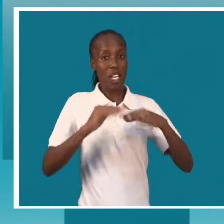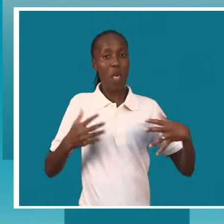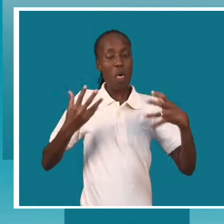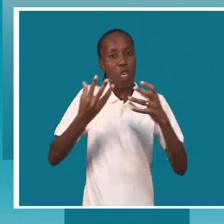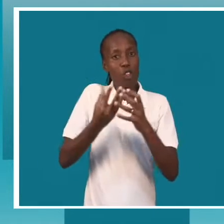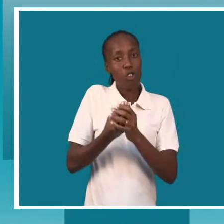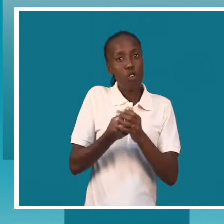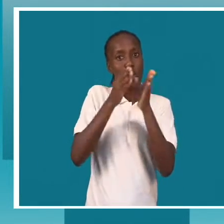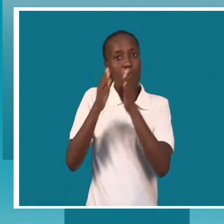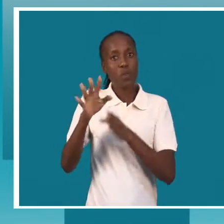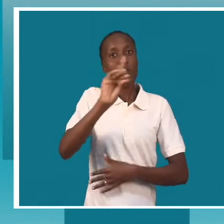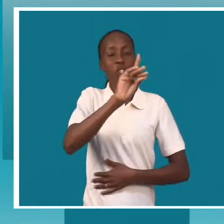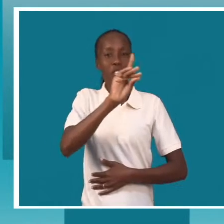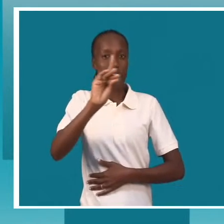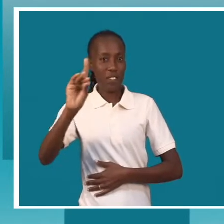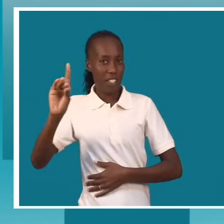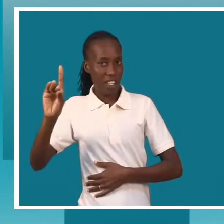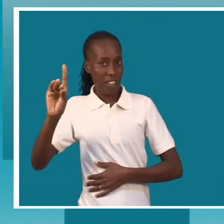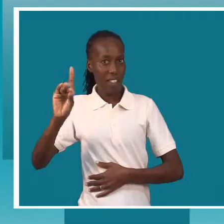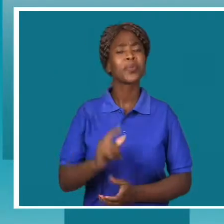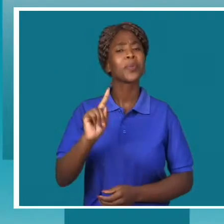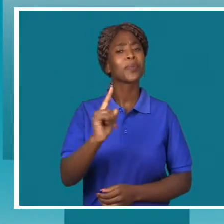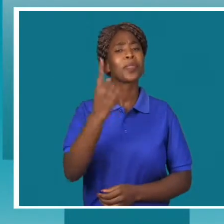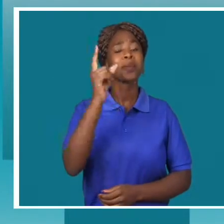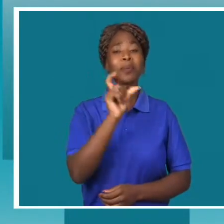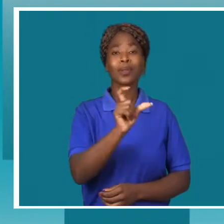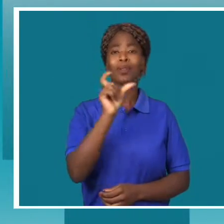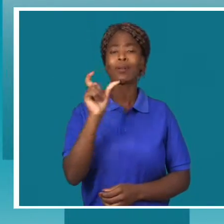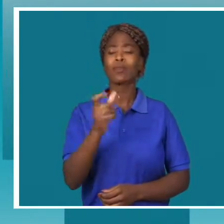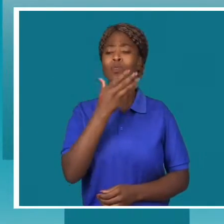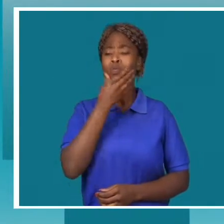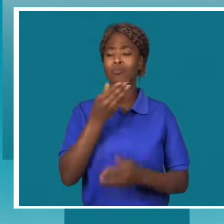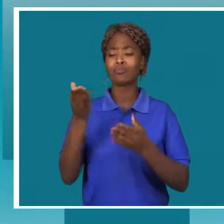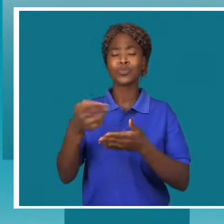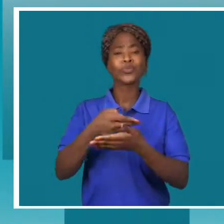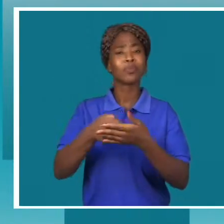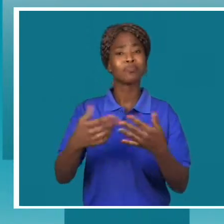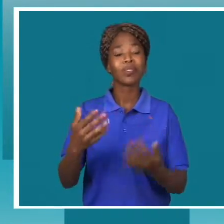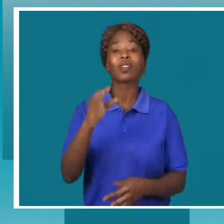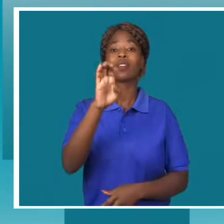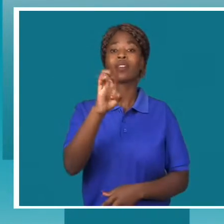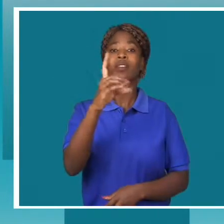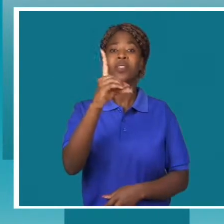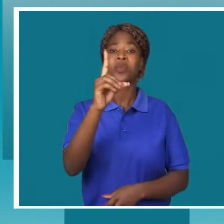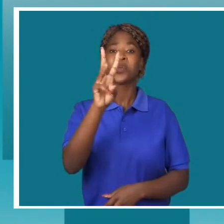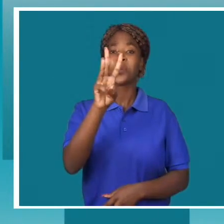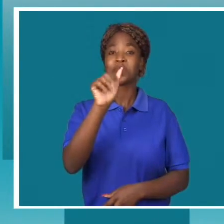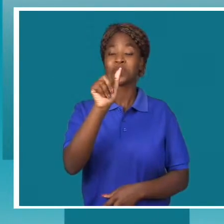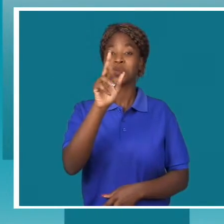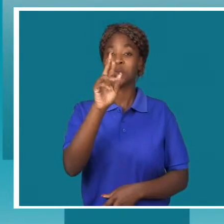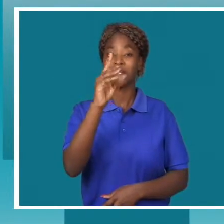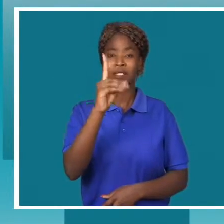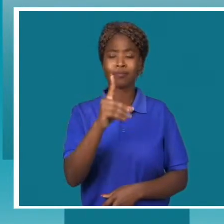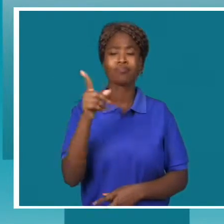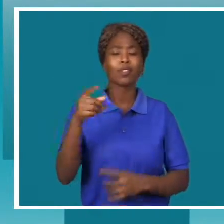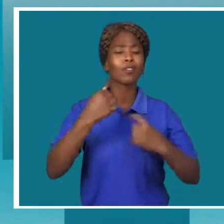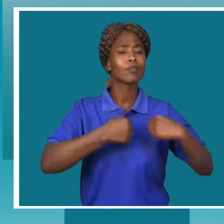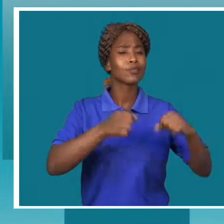no empoderamento das pessoas com deficiência. Estas foram as primeiras palavras de Edwin Dobo,